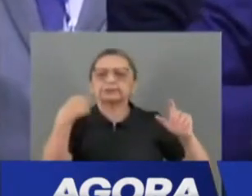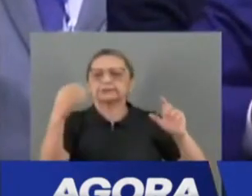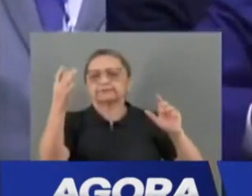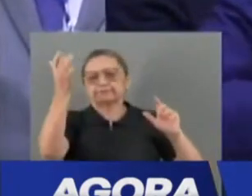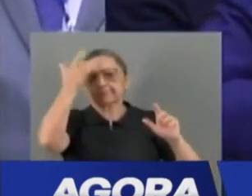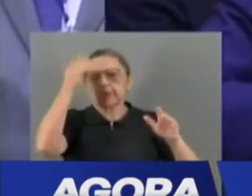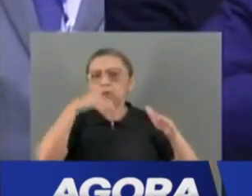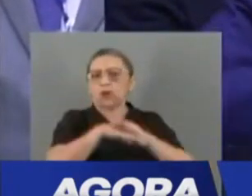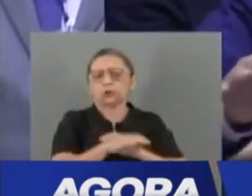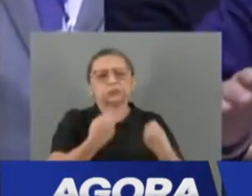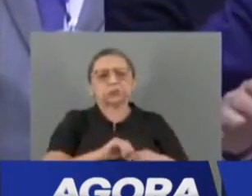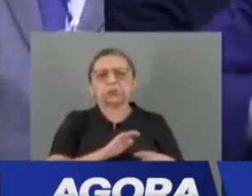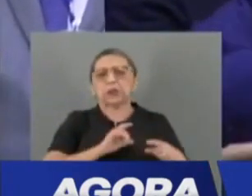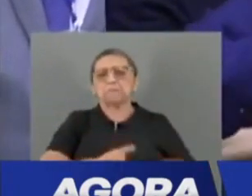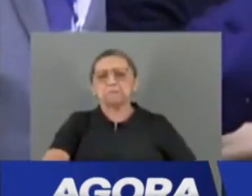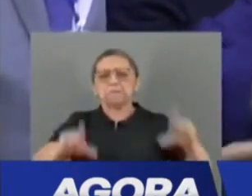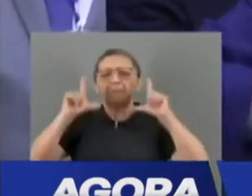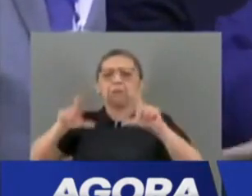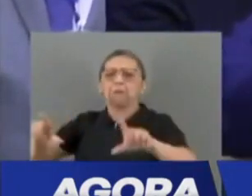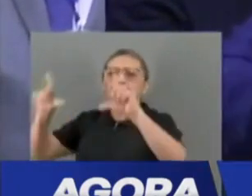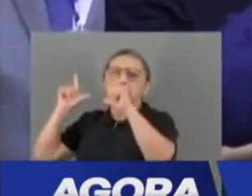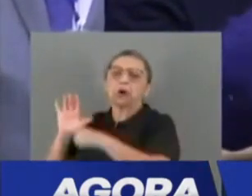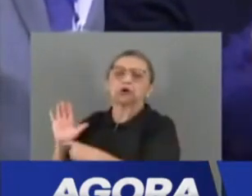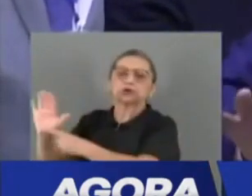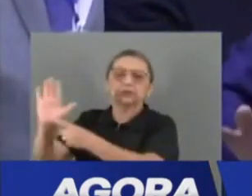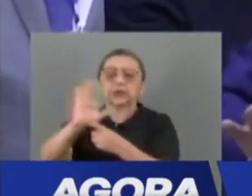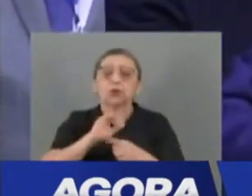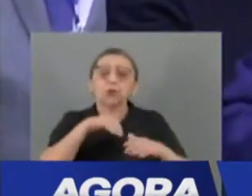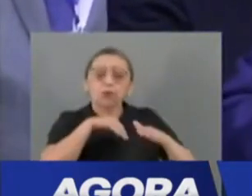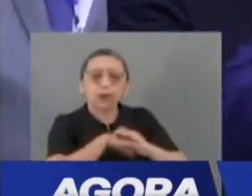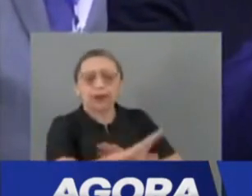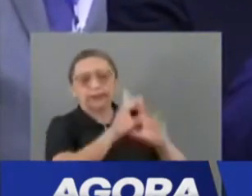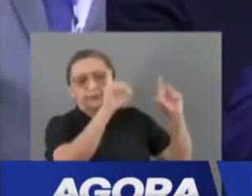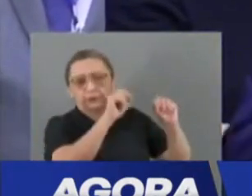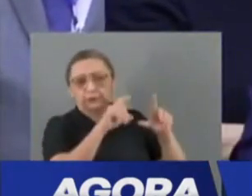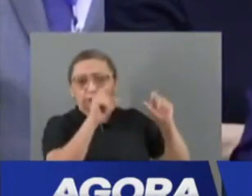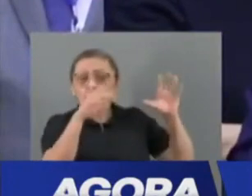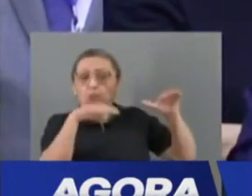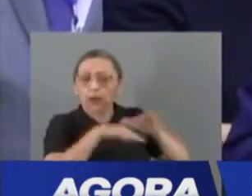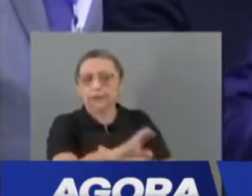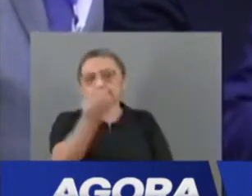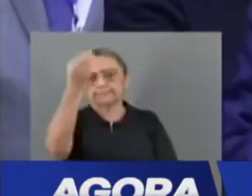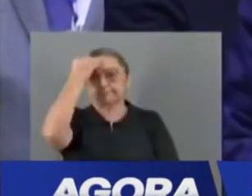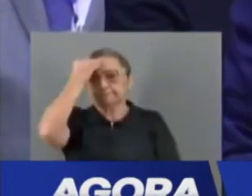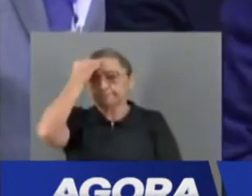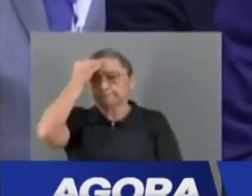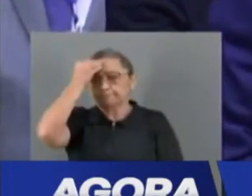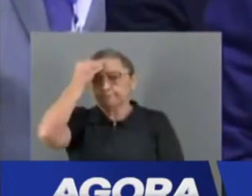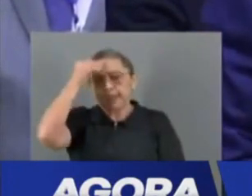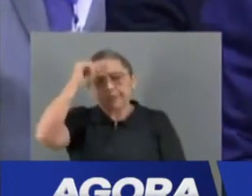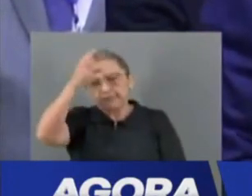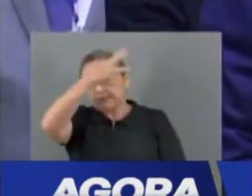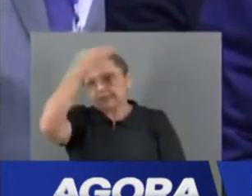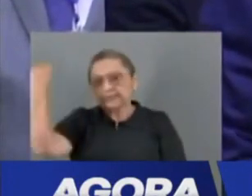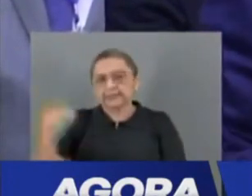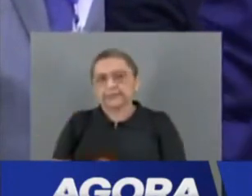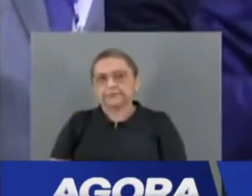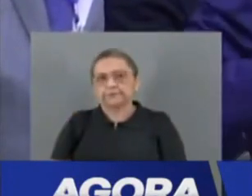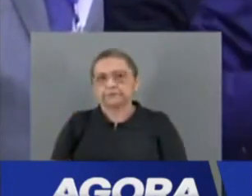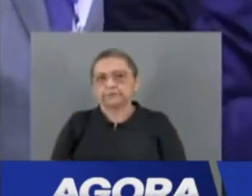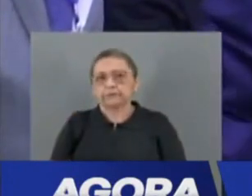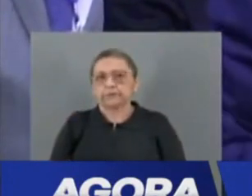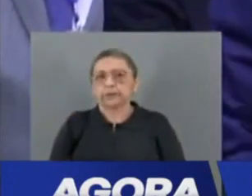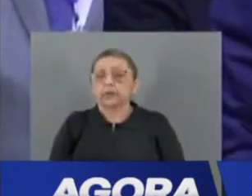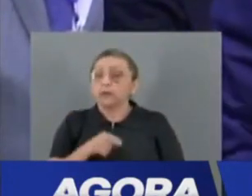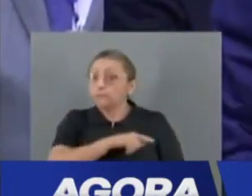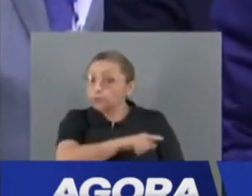Não precisa gostar do governo, gostar do Lula, guarde essa foto. E se lembrem que contra ou a favor,